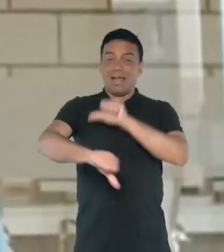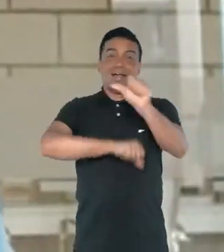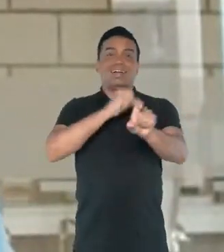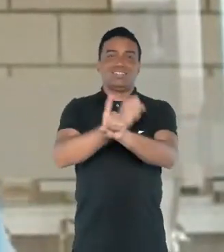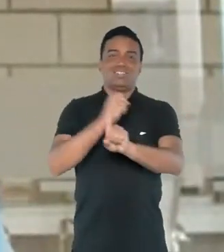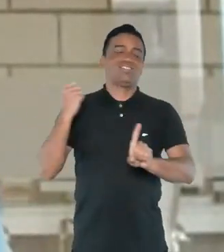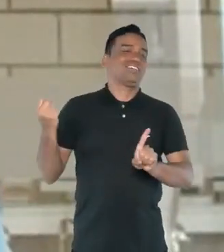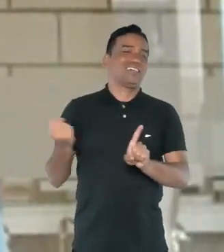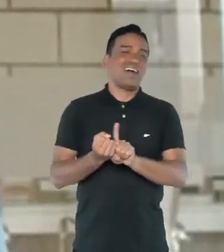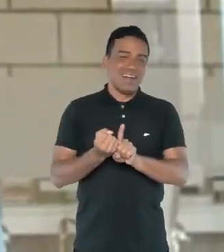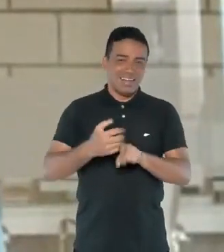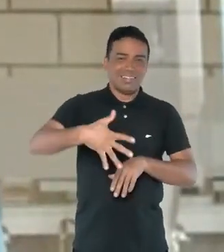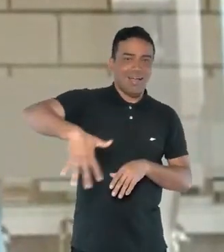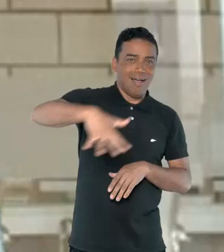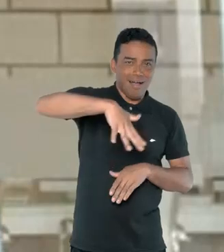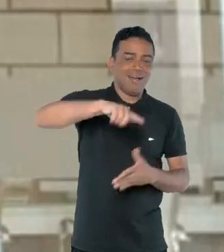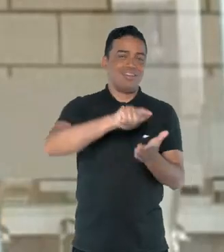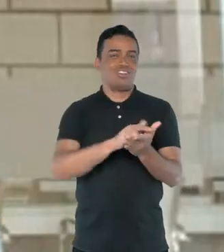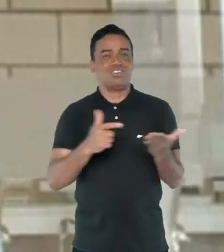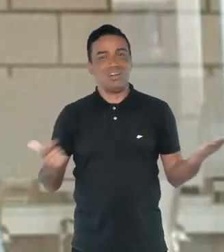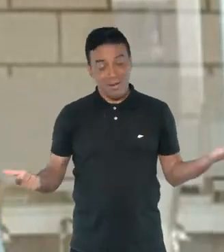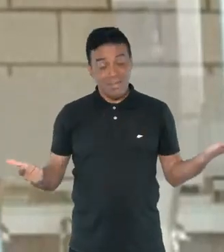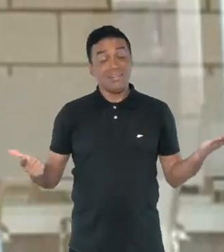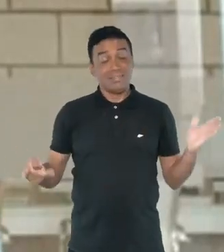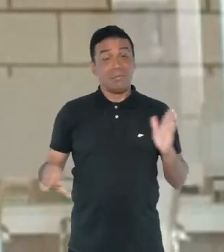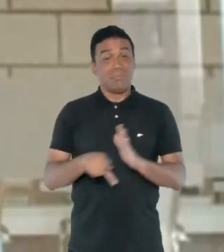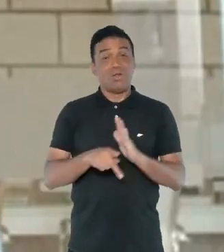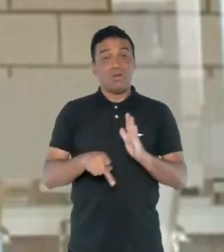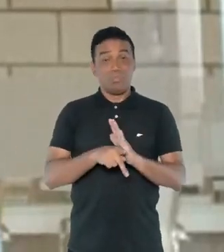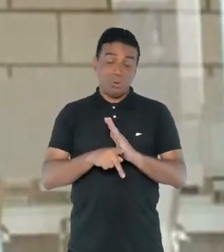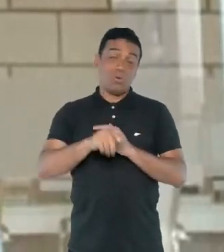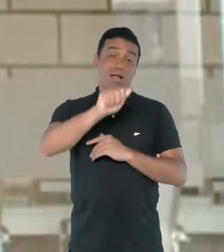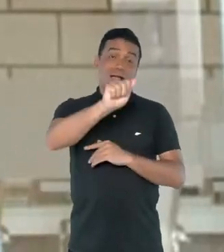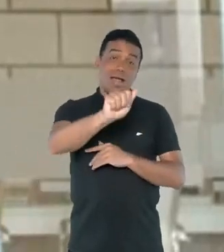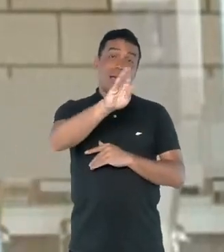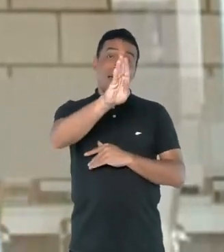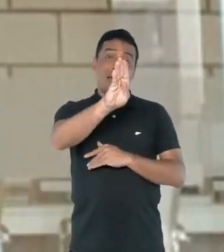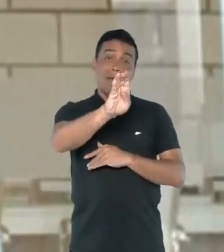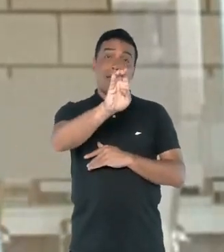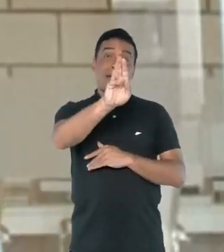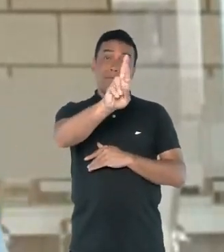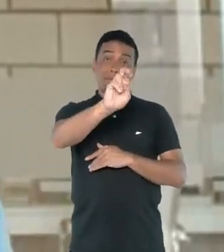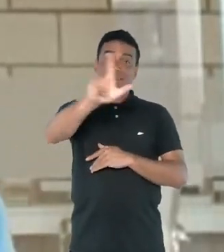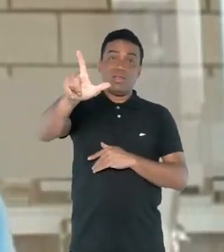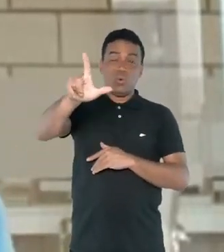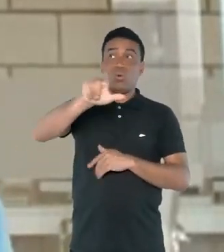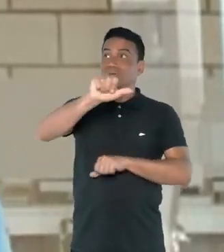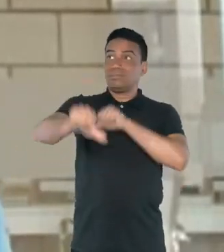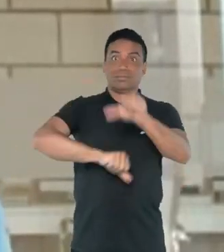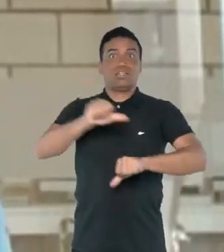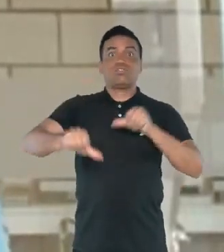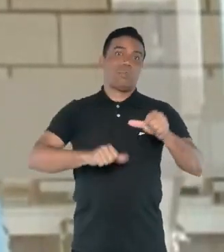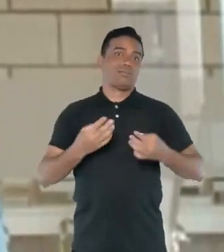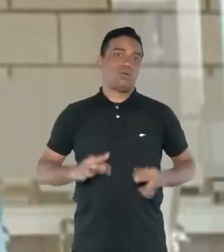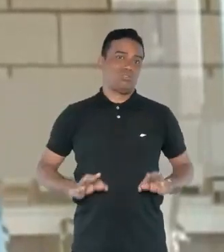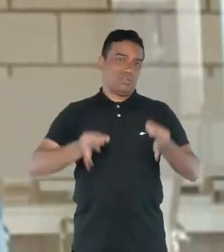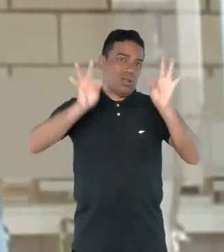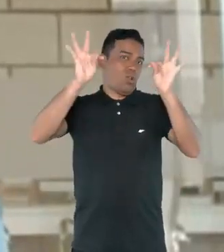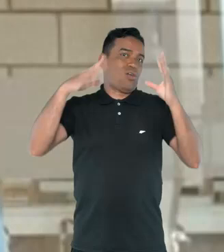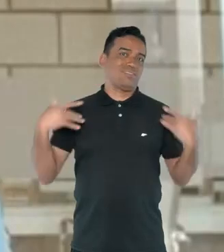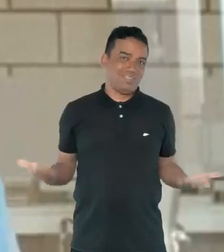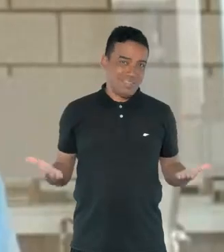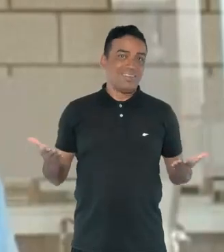o mercado e fizesse da Abril, né, uma vítima grande dessa transformação digital, o curso Abril era